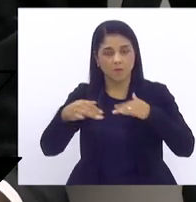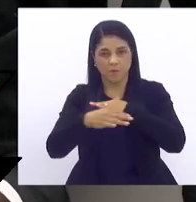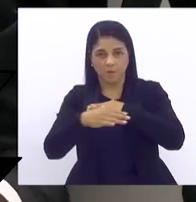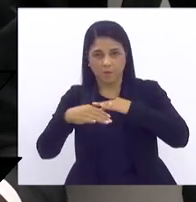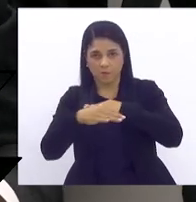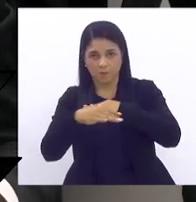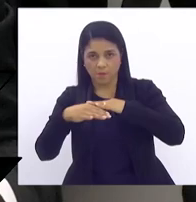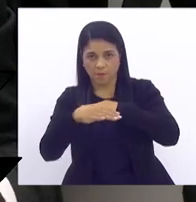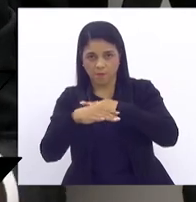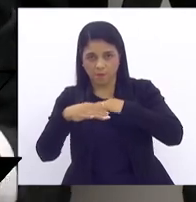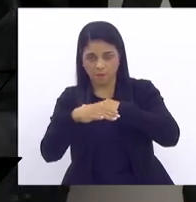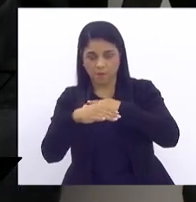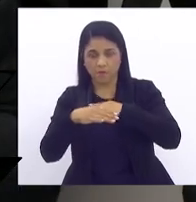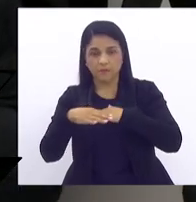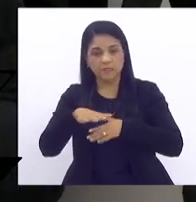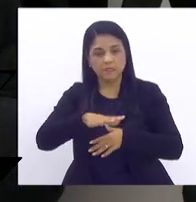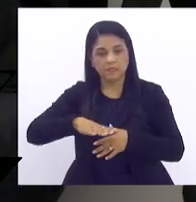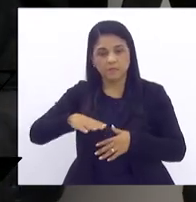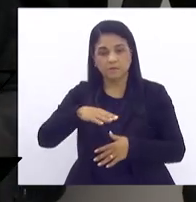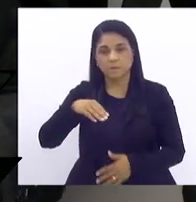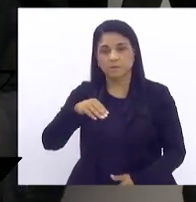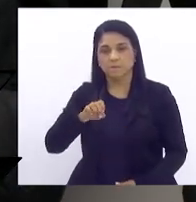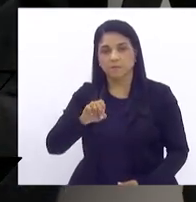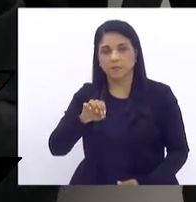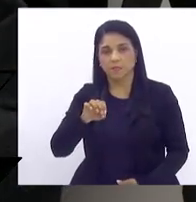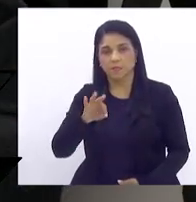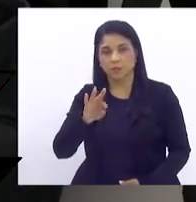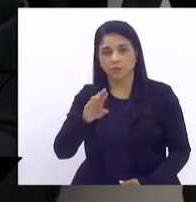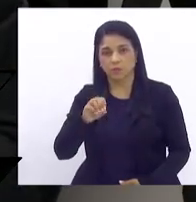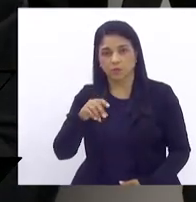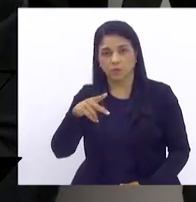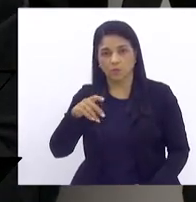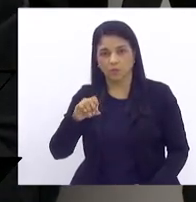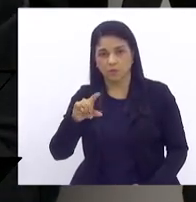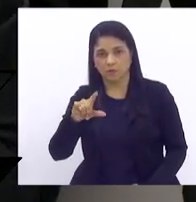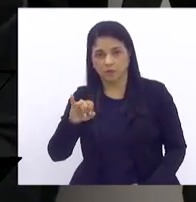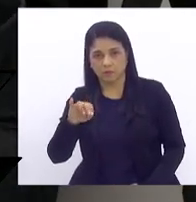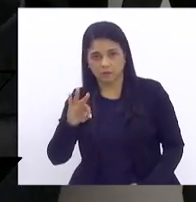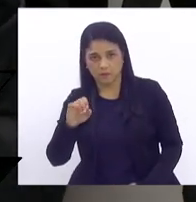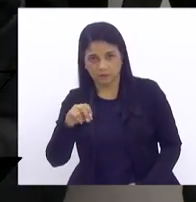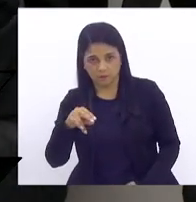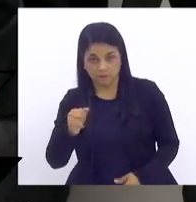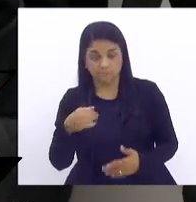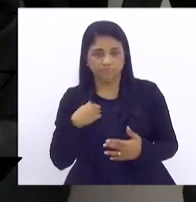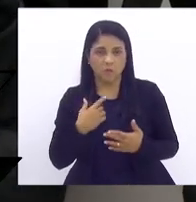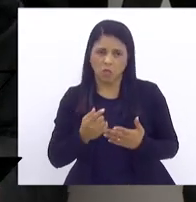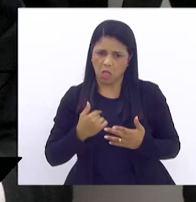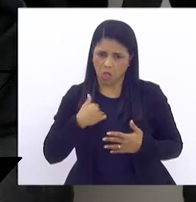região metropolitana. Eu não vou criar